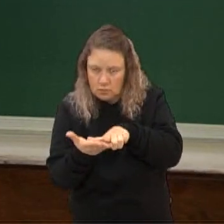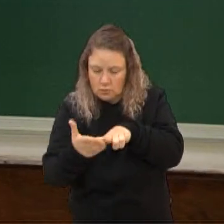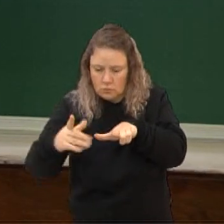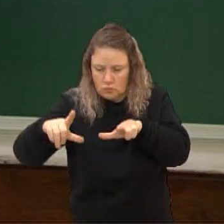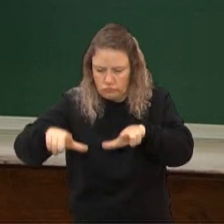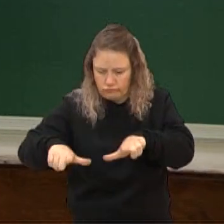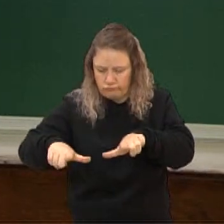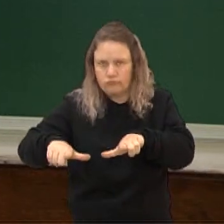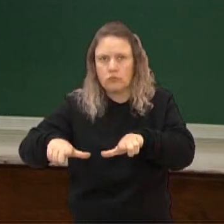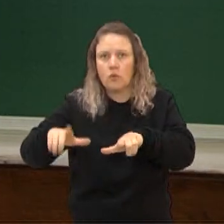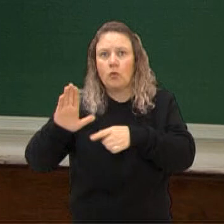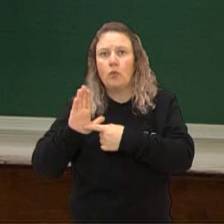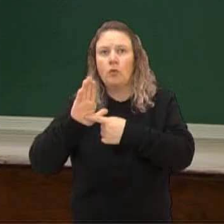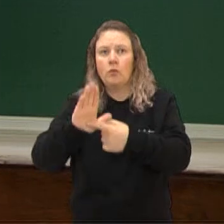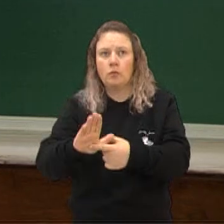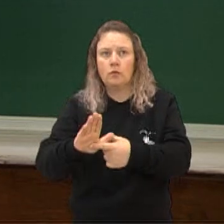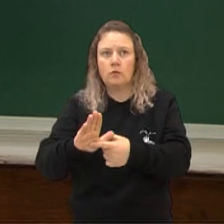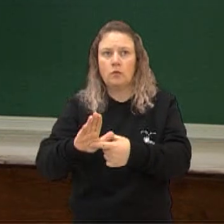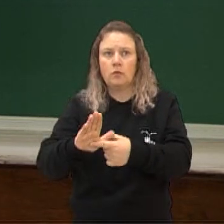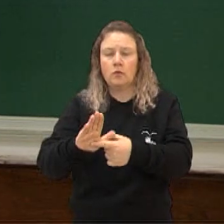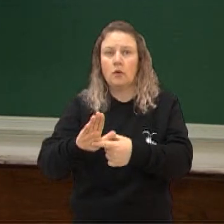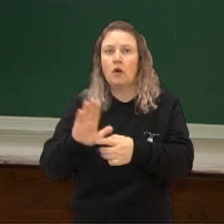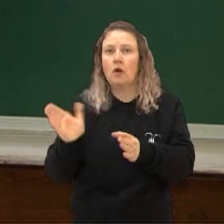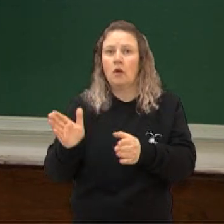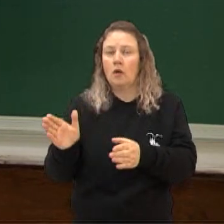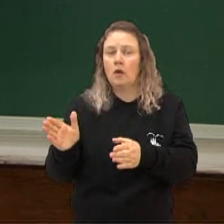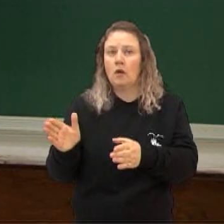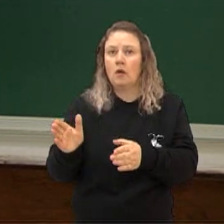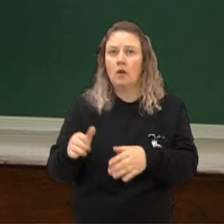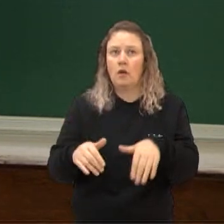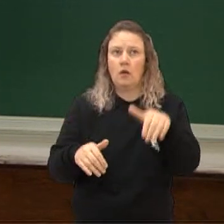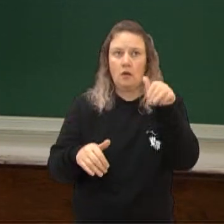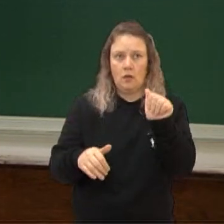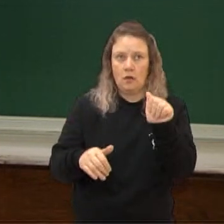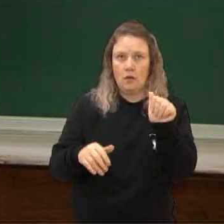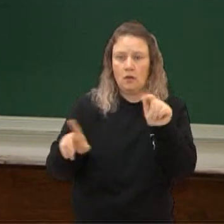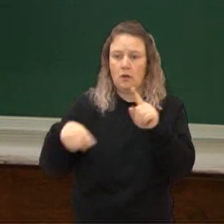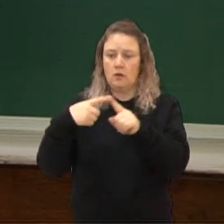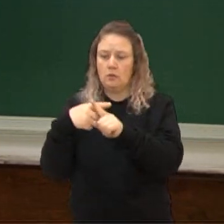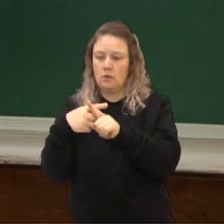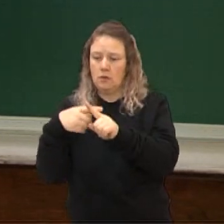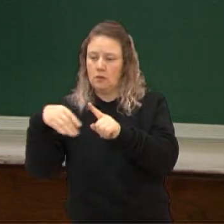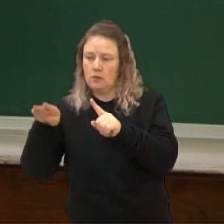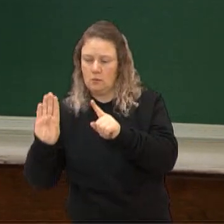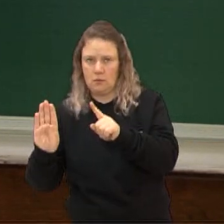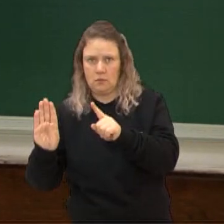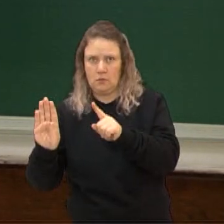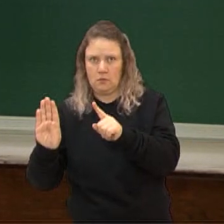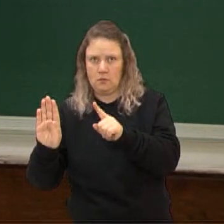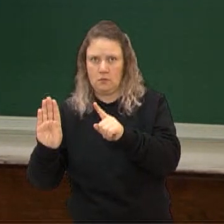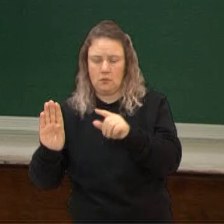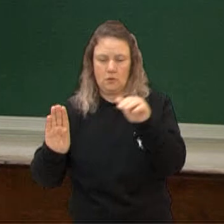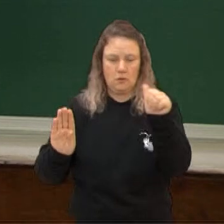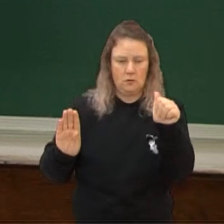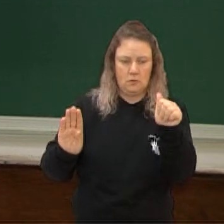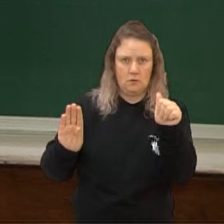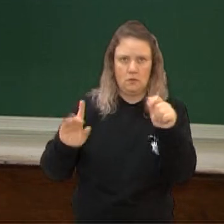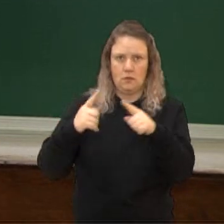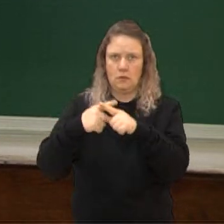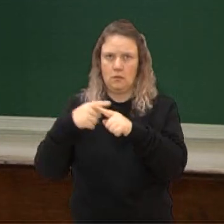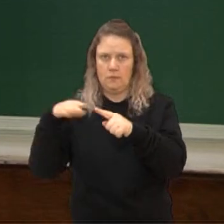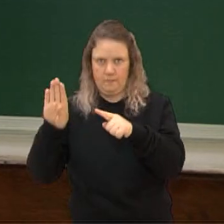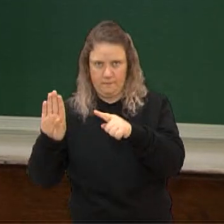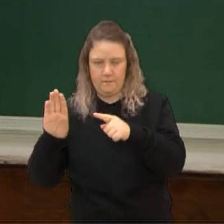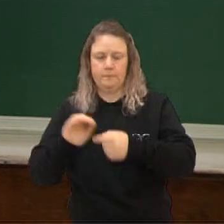que se apresenta. A área da base é aresta A vezes aresta B, ou seja, aresta vezes aresta. Lado vezes